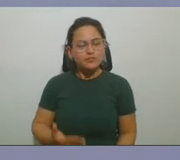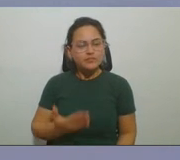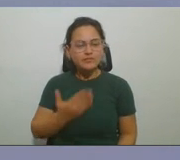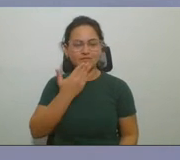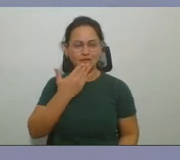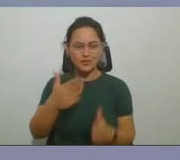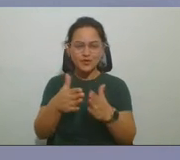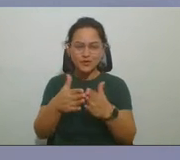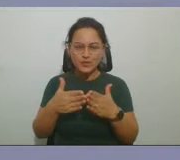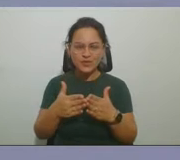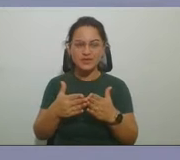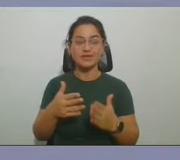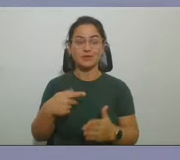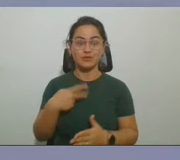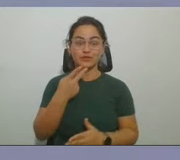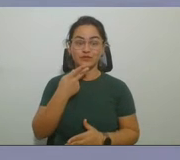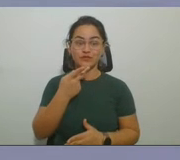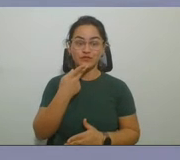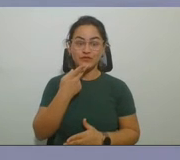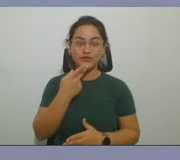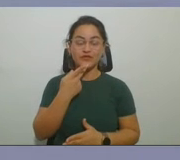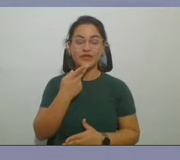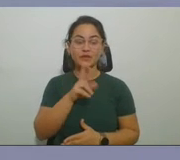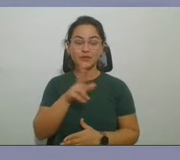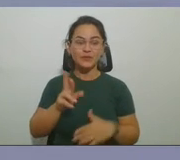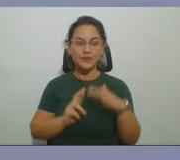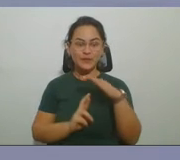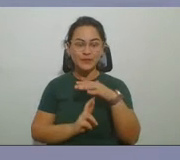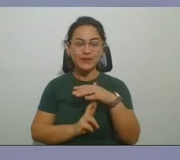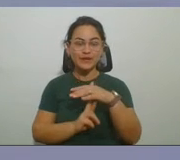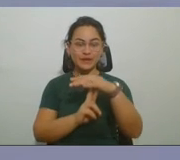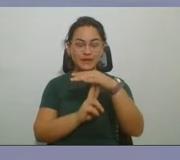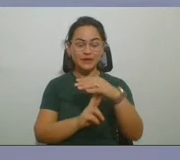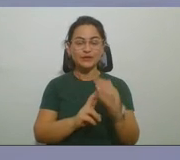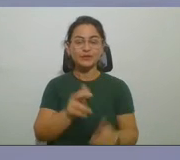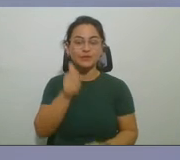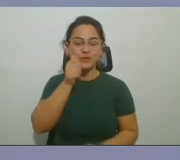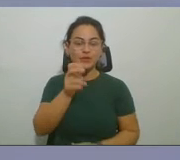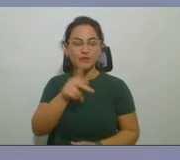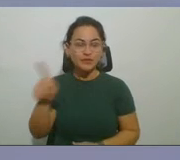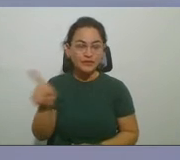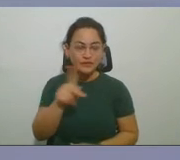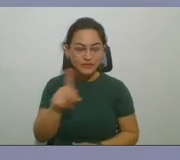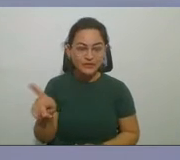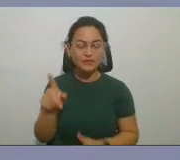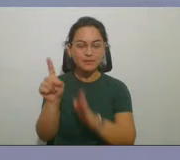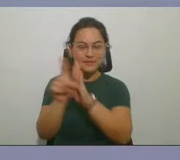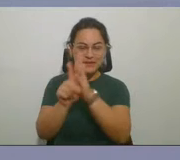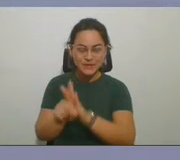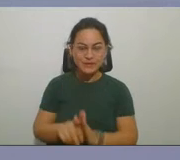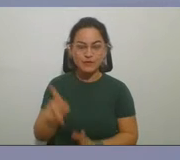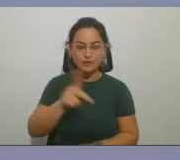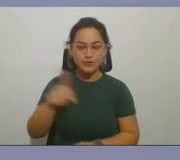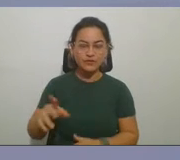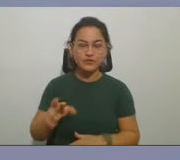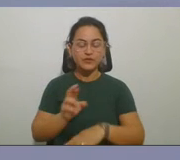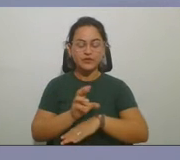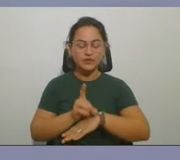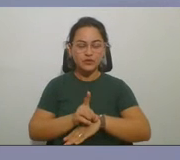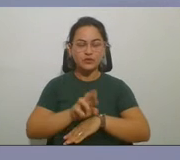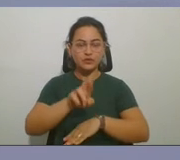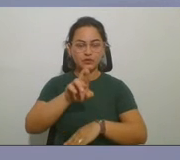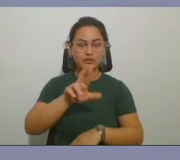nome da nossa reitora, mulher, professora, pesquisadora, professora doutora Luciane